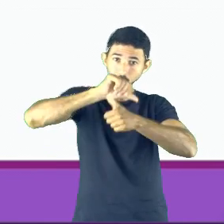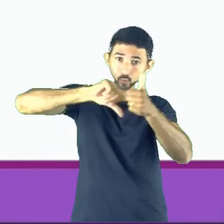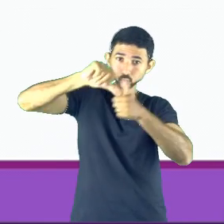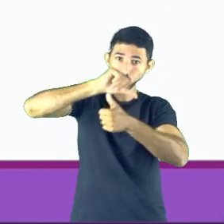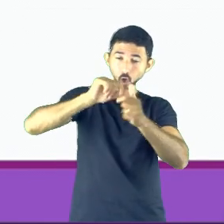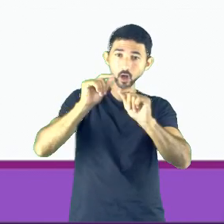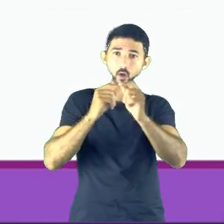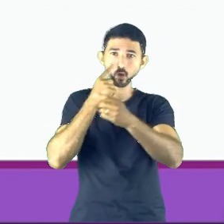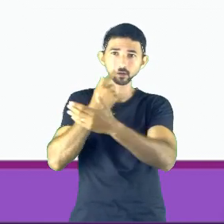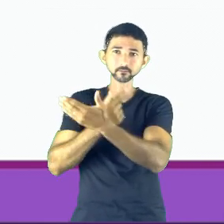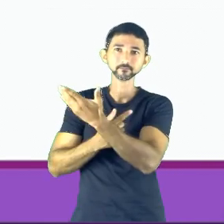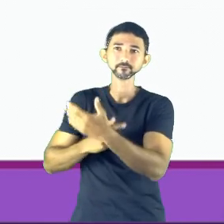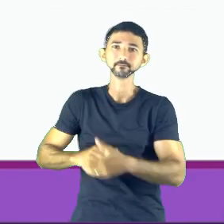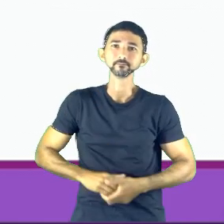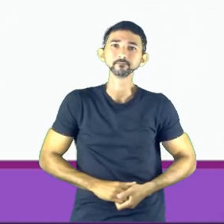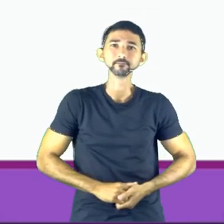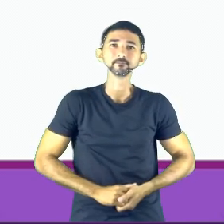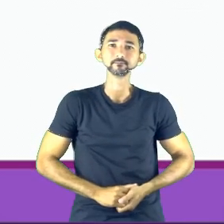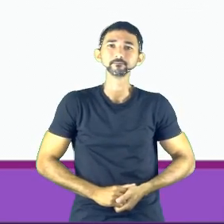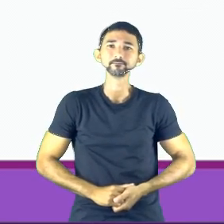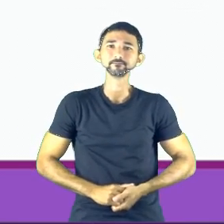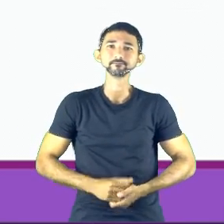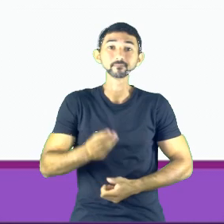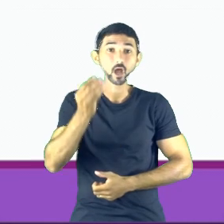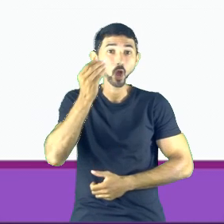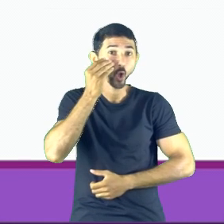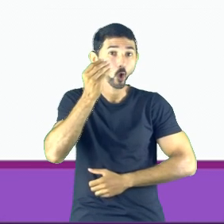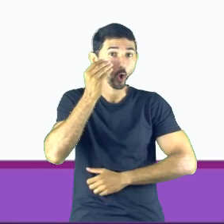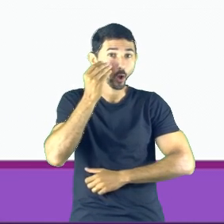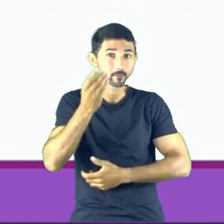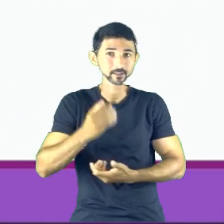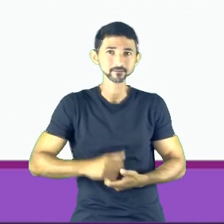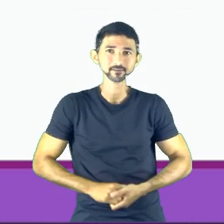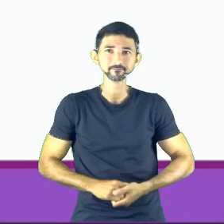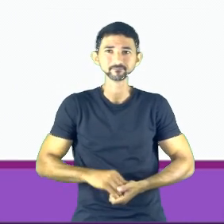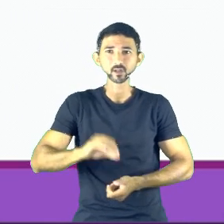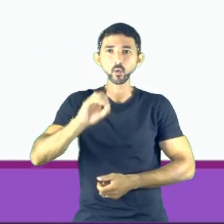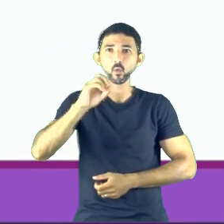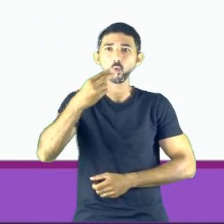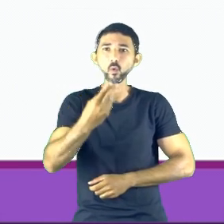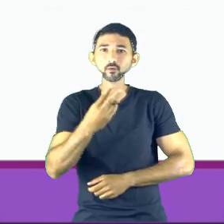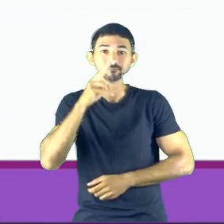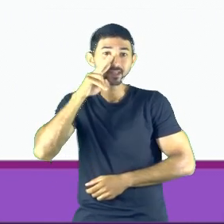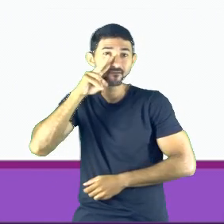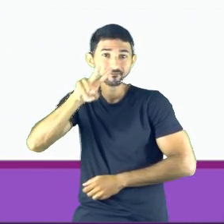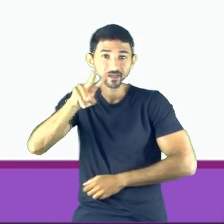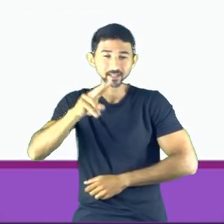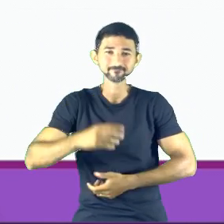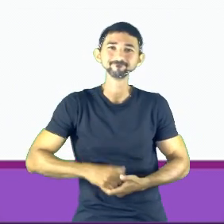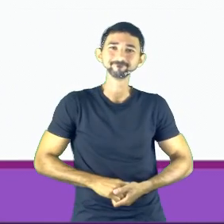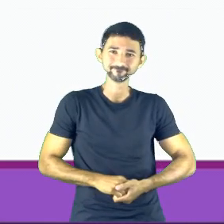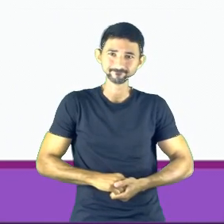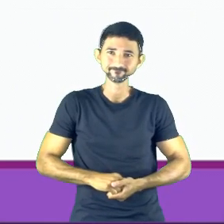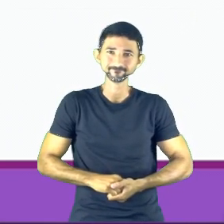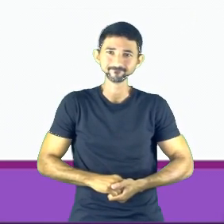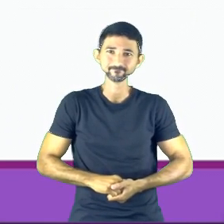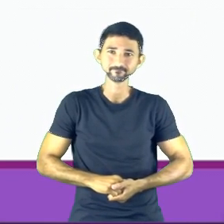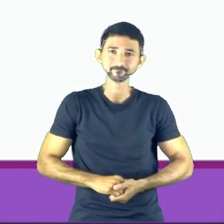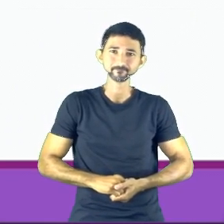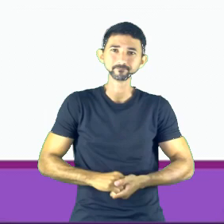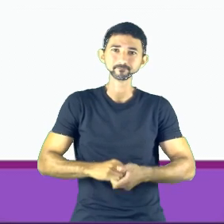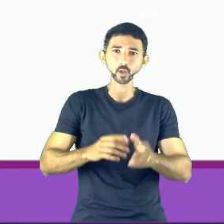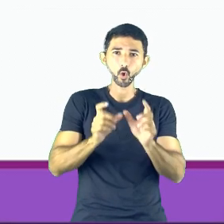nosso caso aqui, nesse sentido, reparar tem o mesmo significado que observar ou ver. Tá